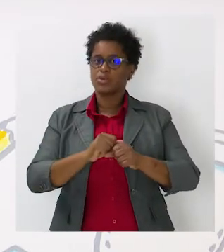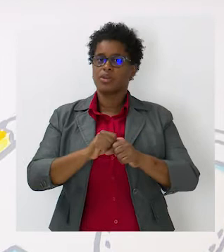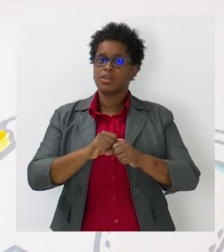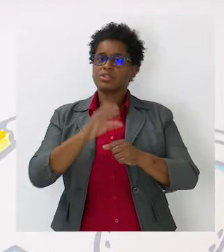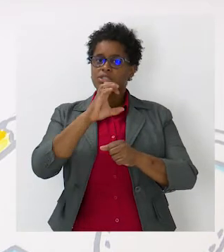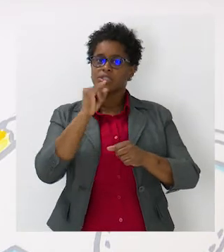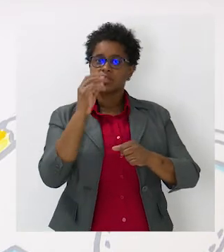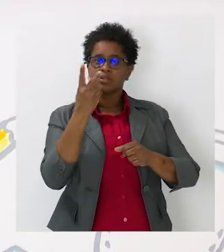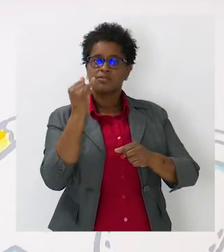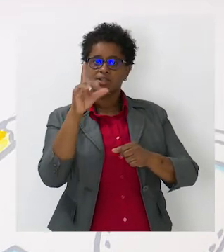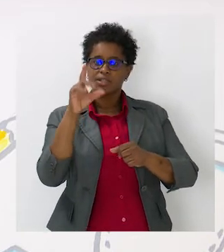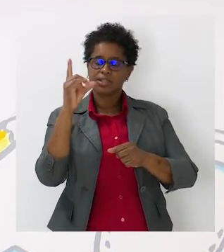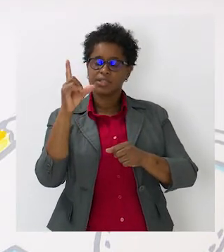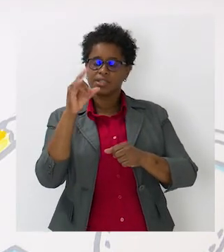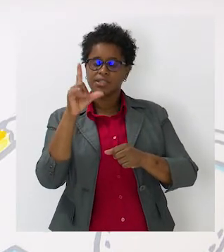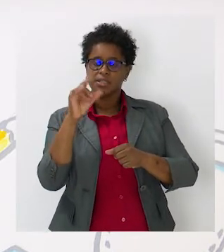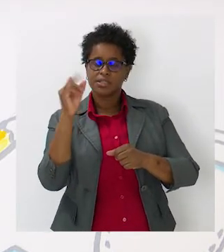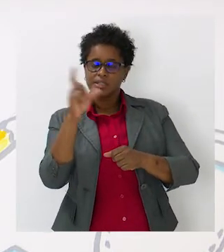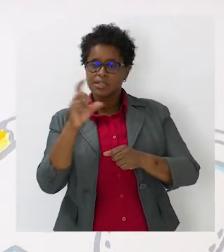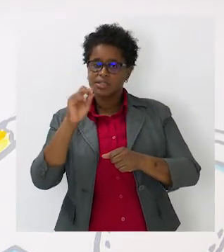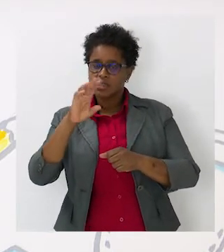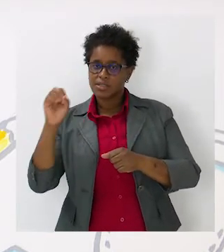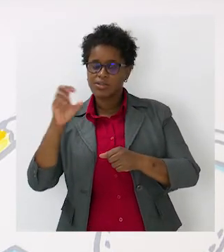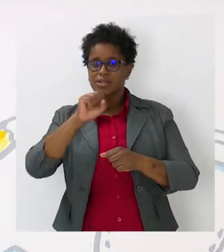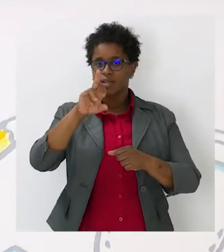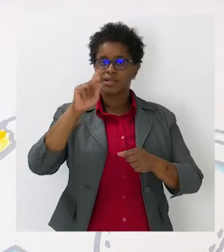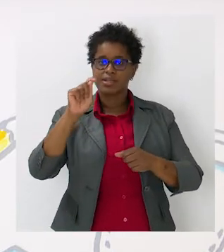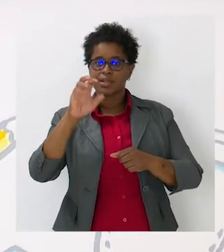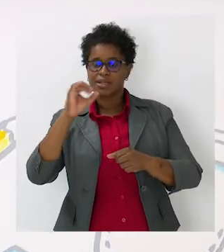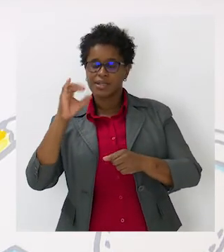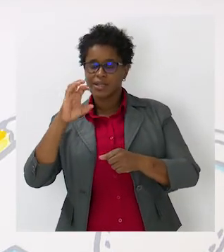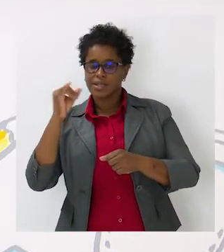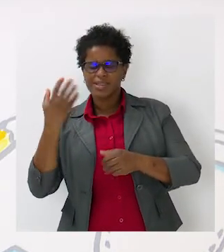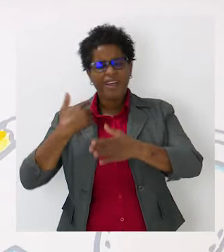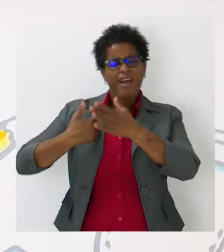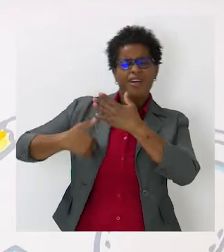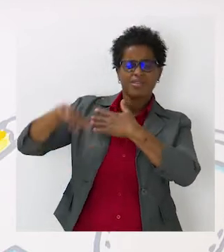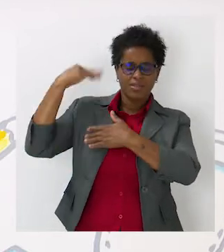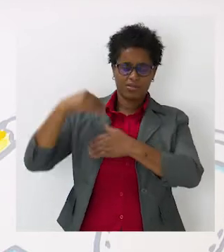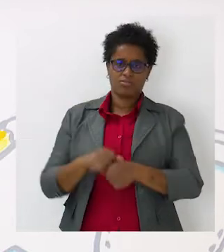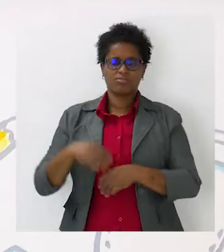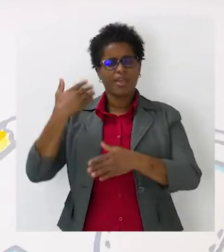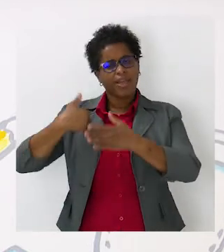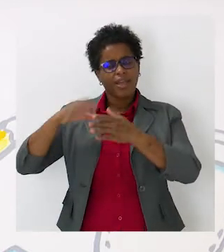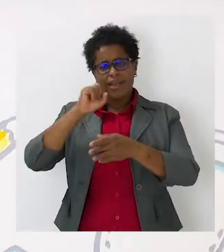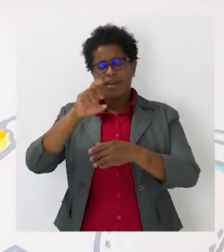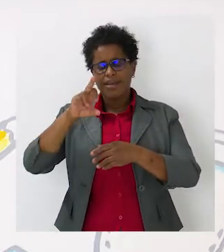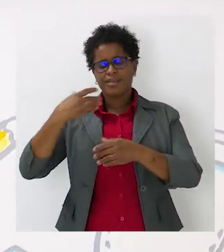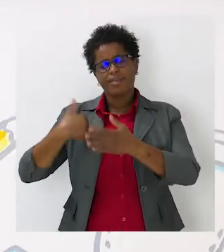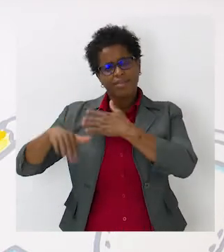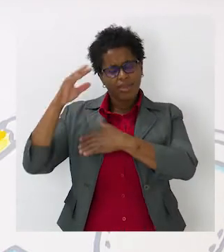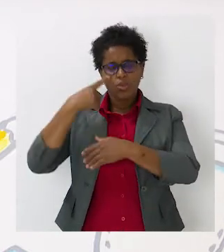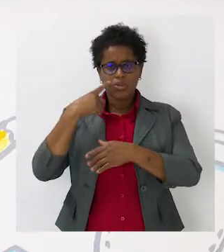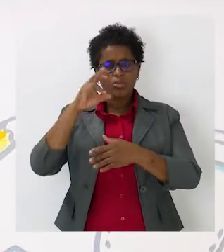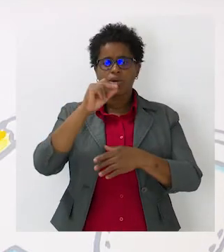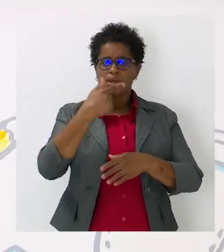da civilização da Grécia Antiga, ou seja, a Grécia Antiga conhecida por Atenas, devido à